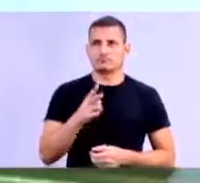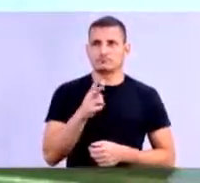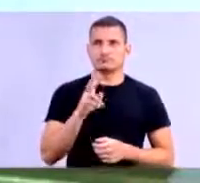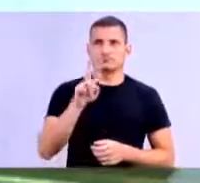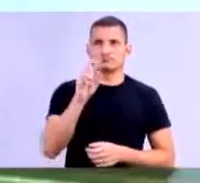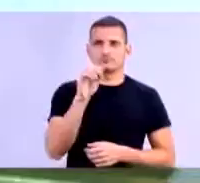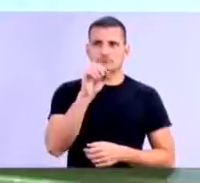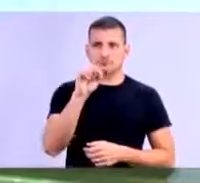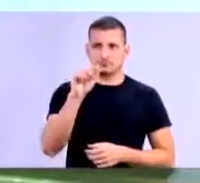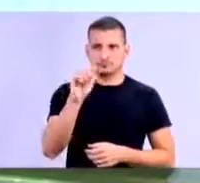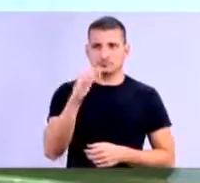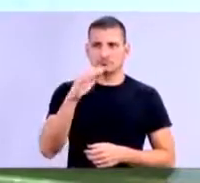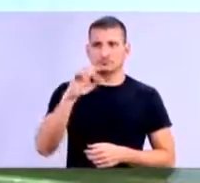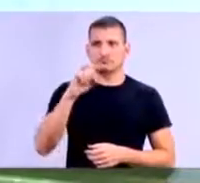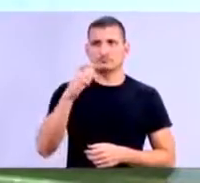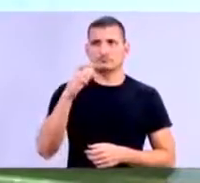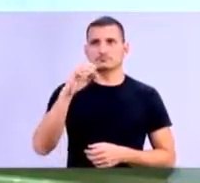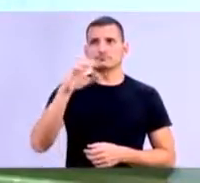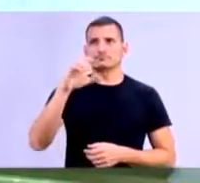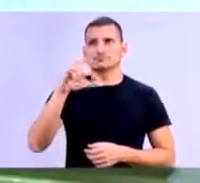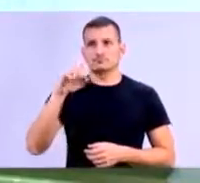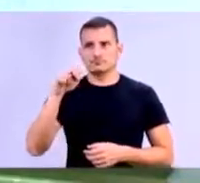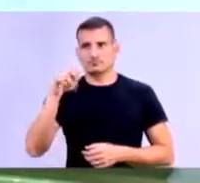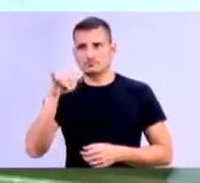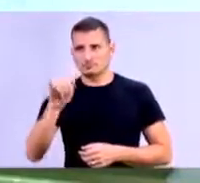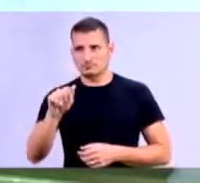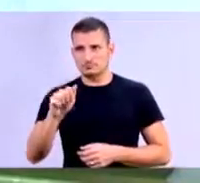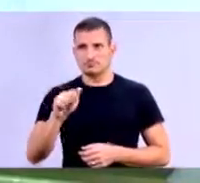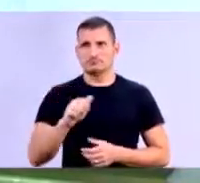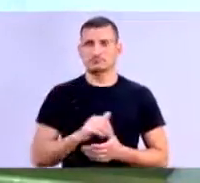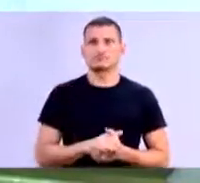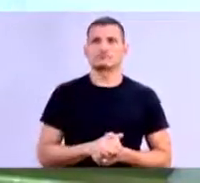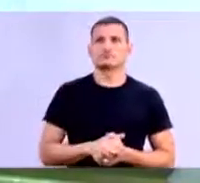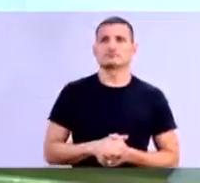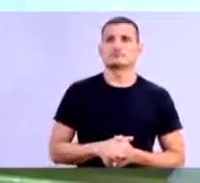Vossa Excelência, Excelentíssimo Senhor. Para as